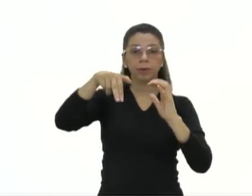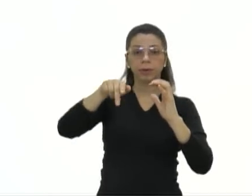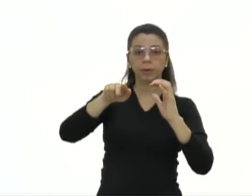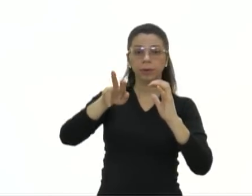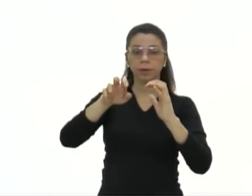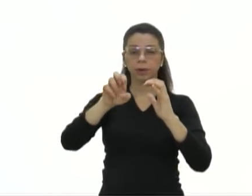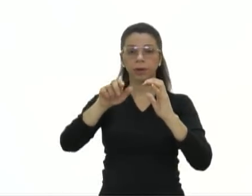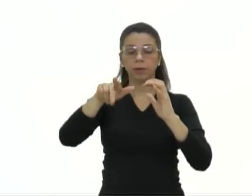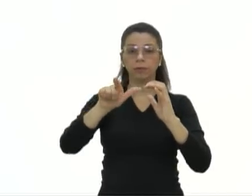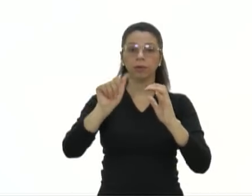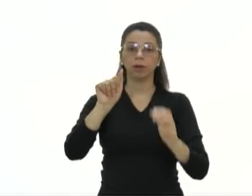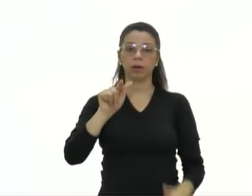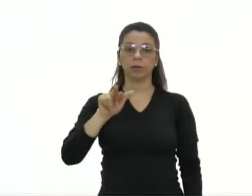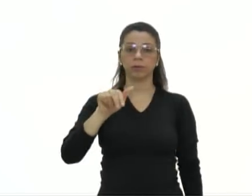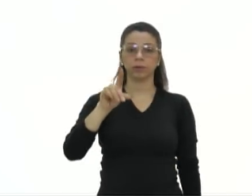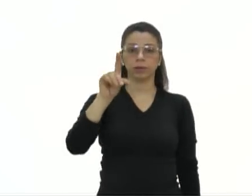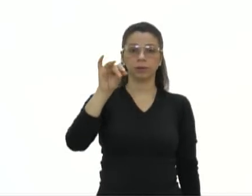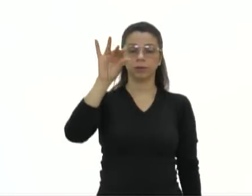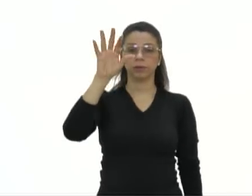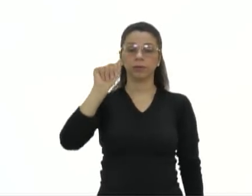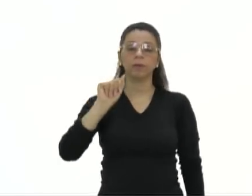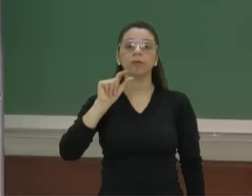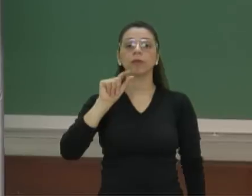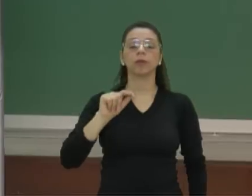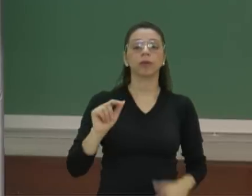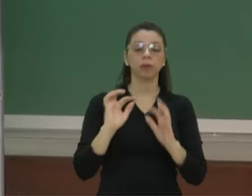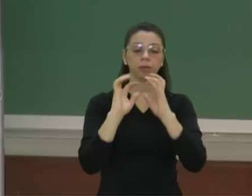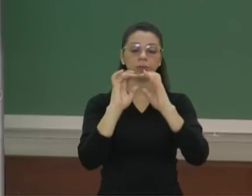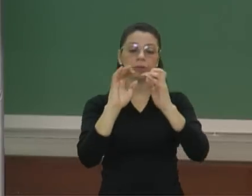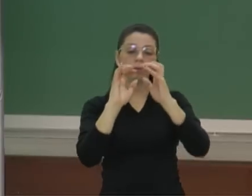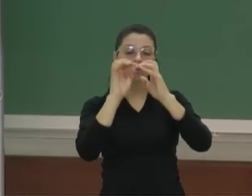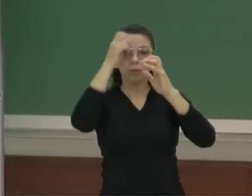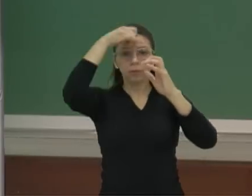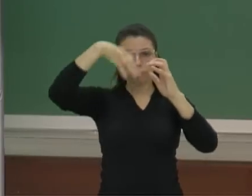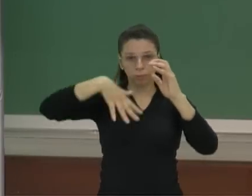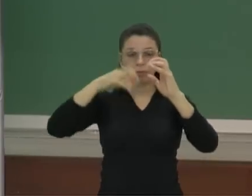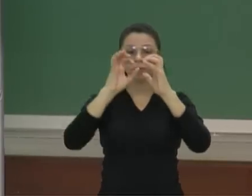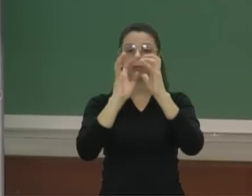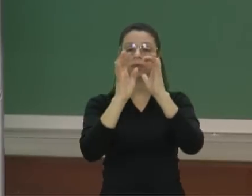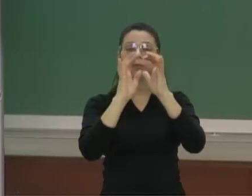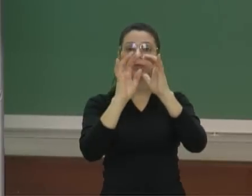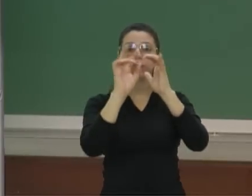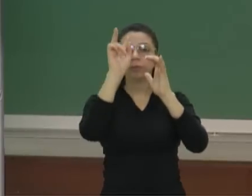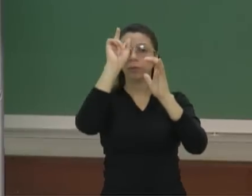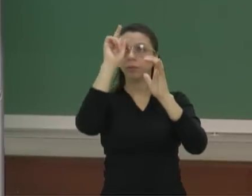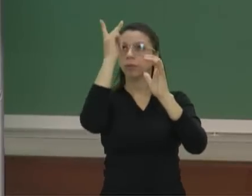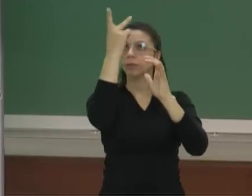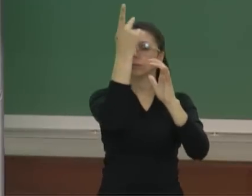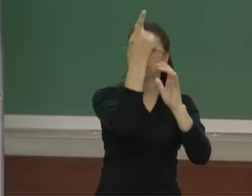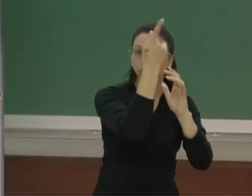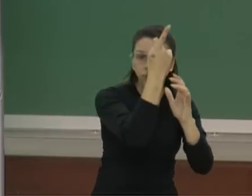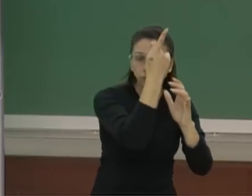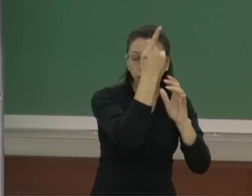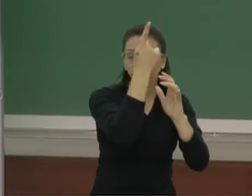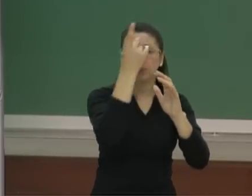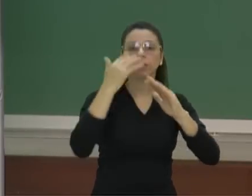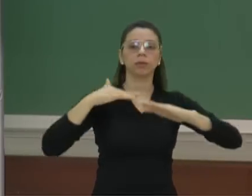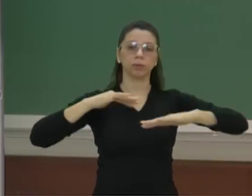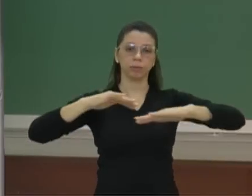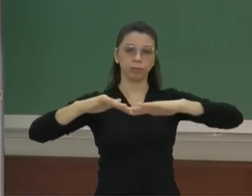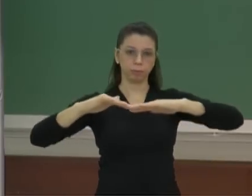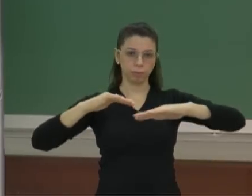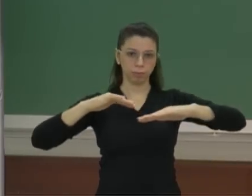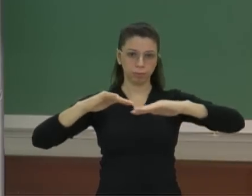ligado ao nosso sistema nervoso, ao cérebro, onde vai ser o quê? interpretado esse